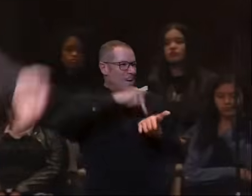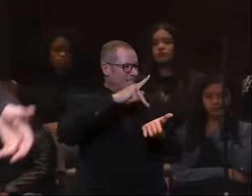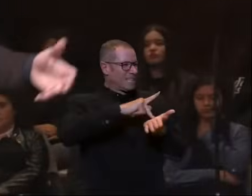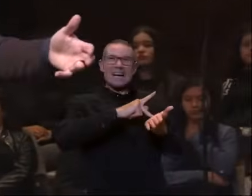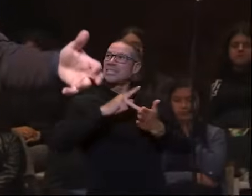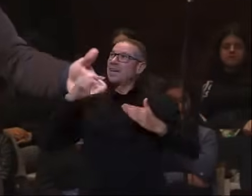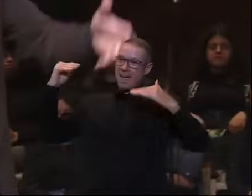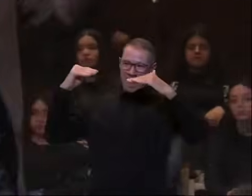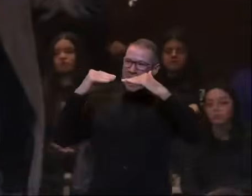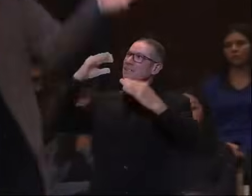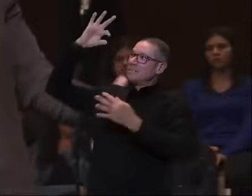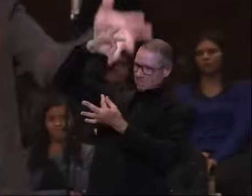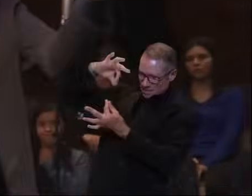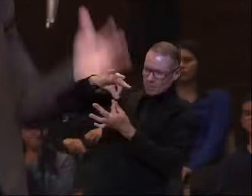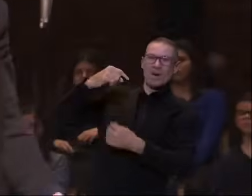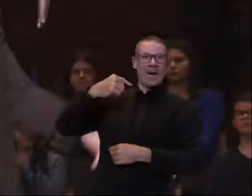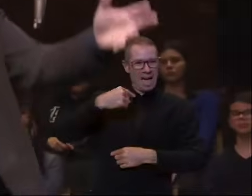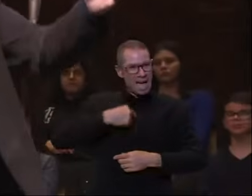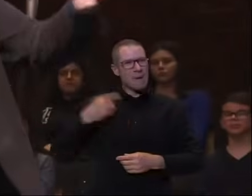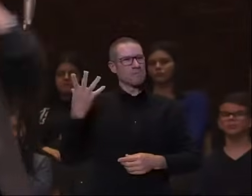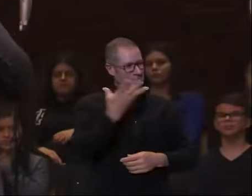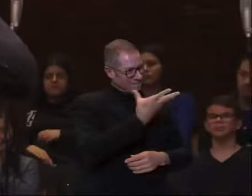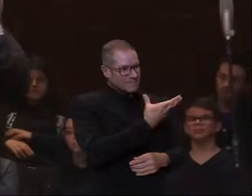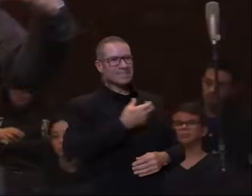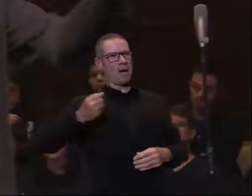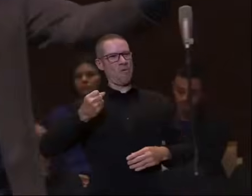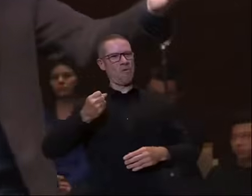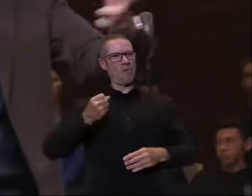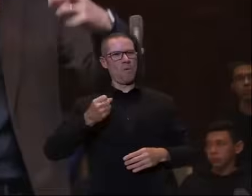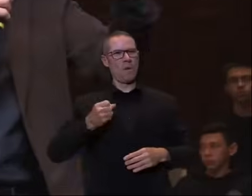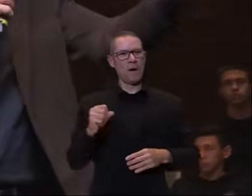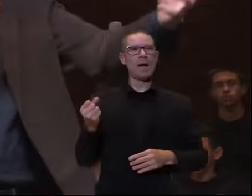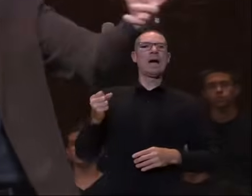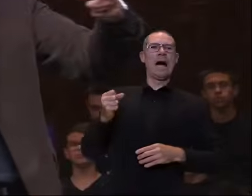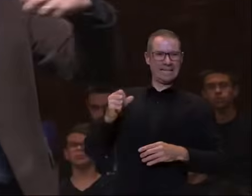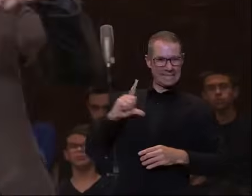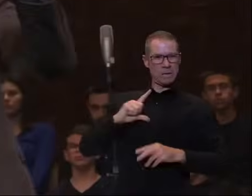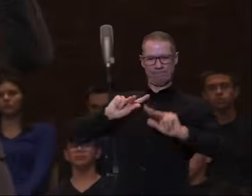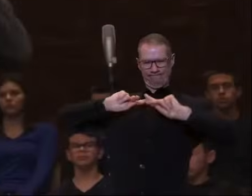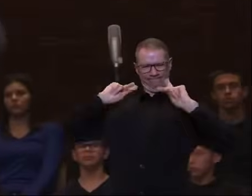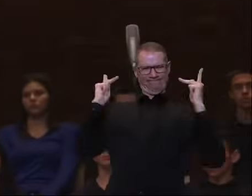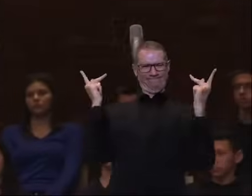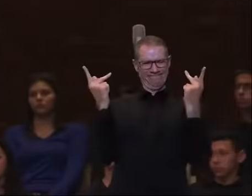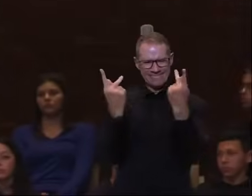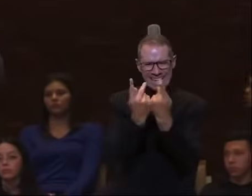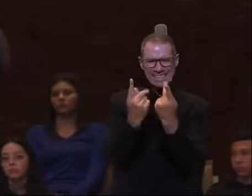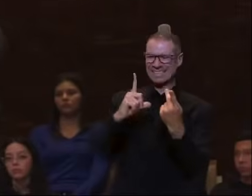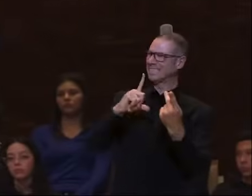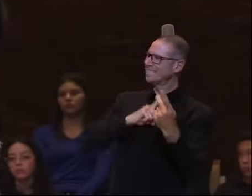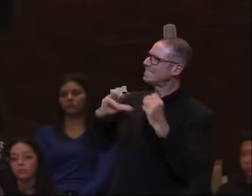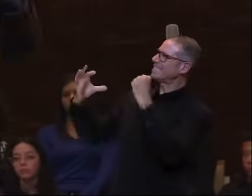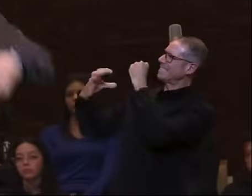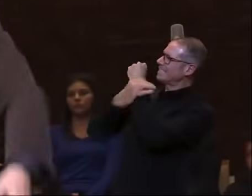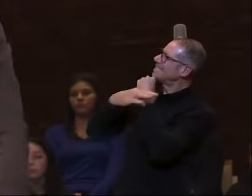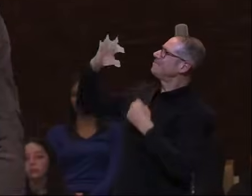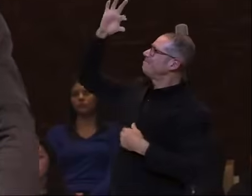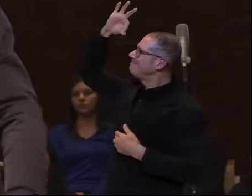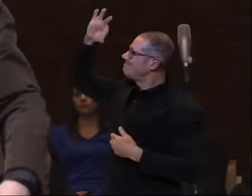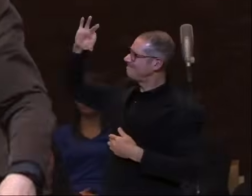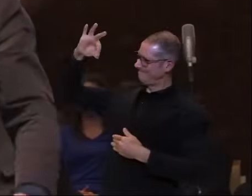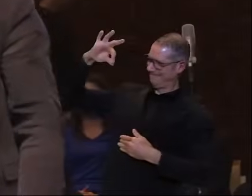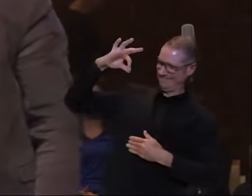eu sei, eu sou salvo. Eu tenho o penhor, a herança, da herança, eu tenho a garantia, o Espírito